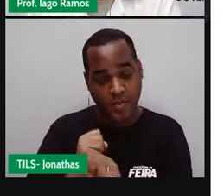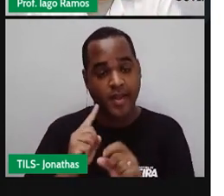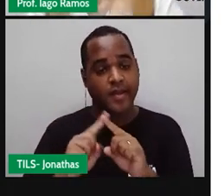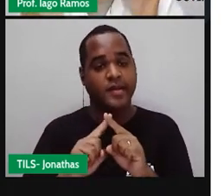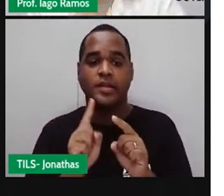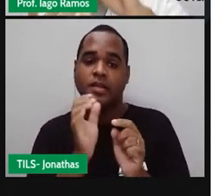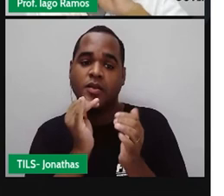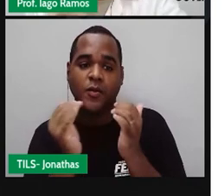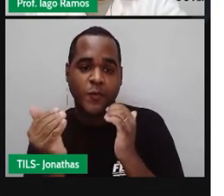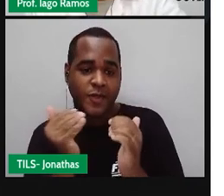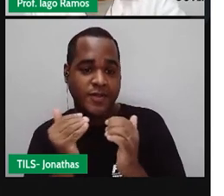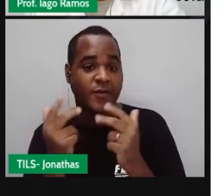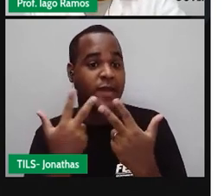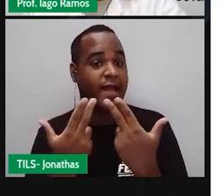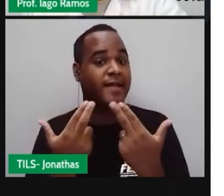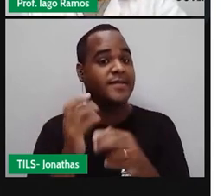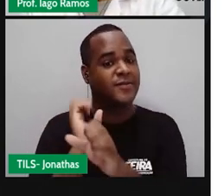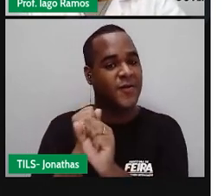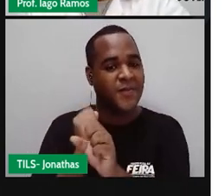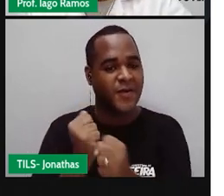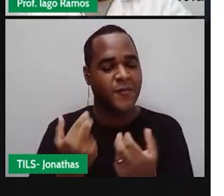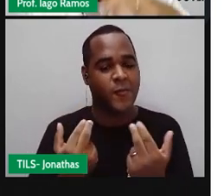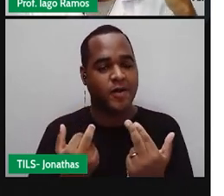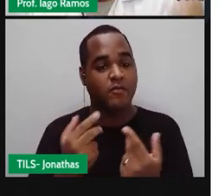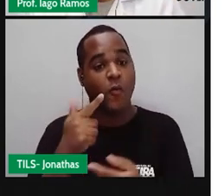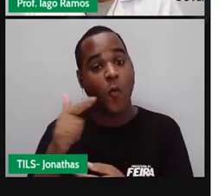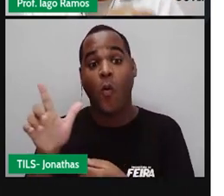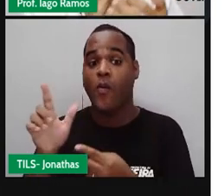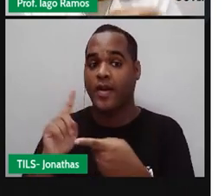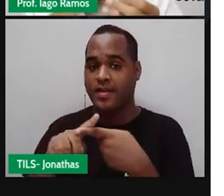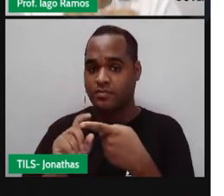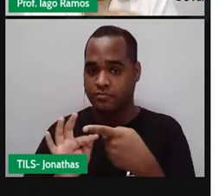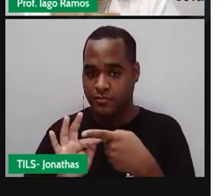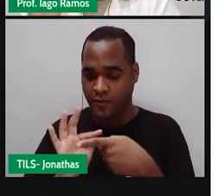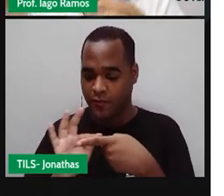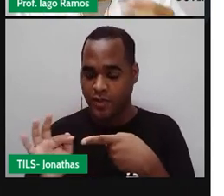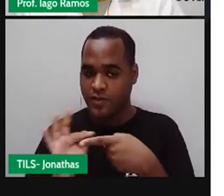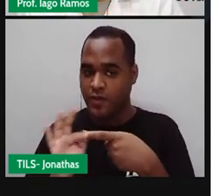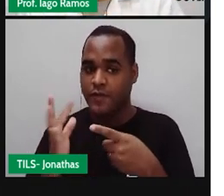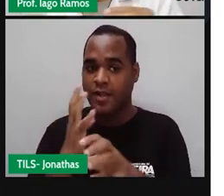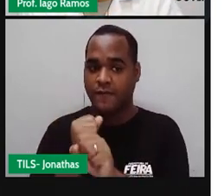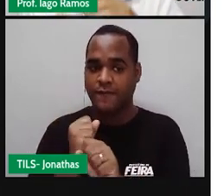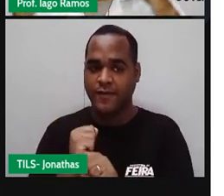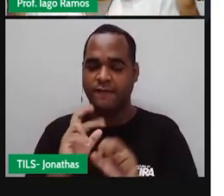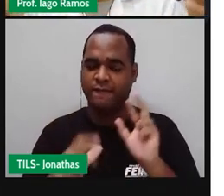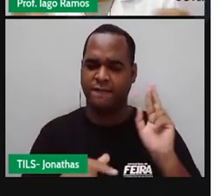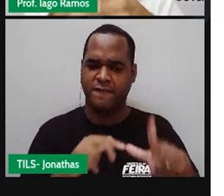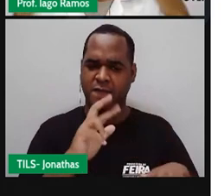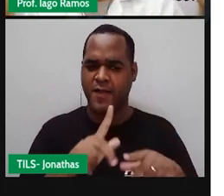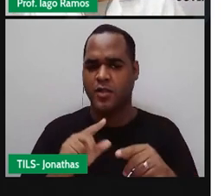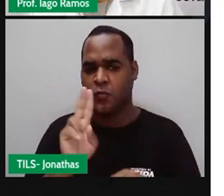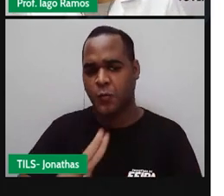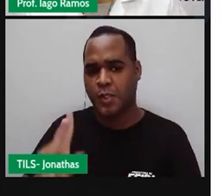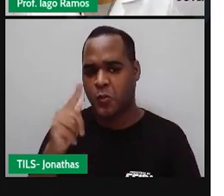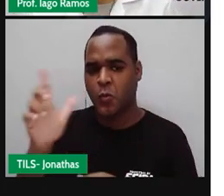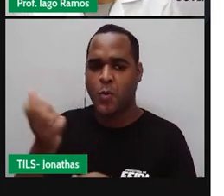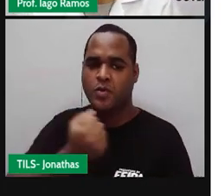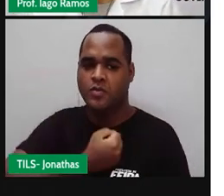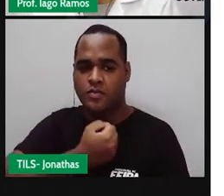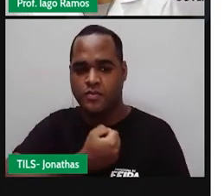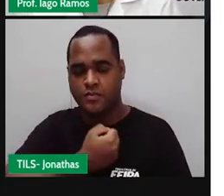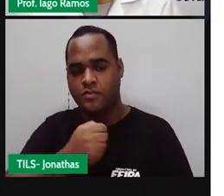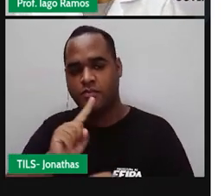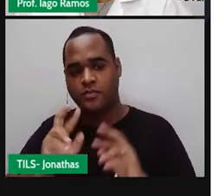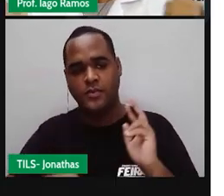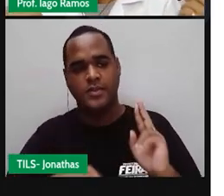que representam a mesma quantidade ou a mesma fração escrita de forma diferentes usando outros numeradores e outros